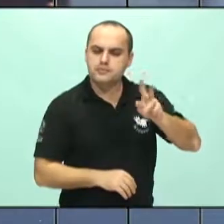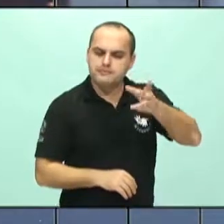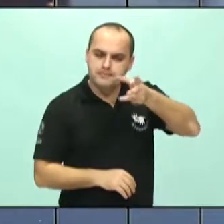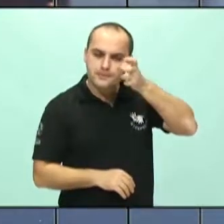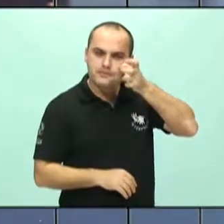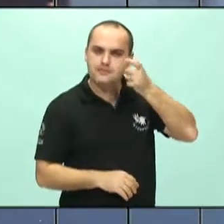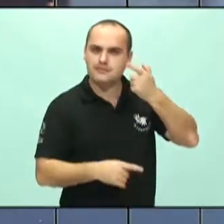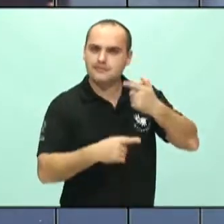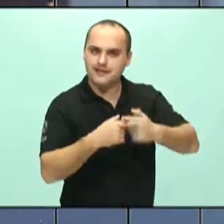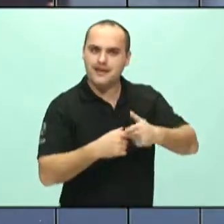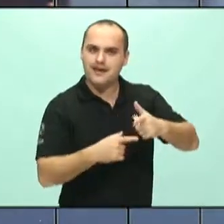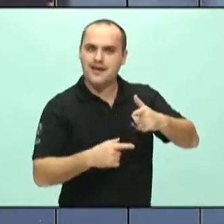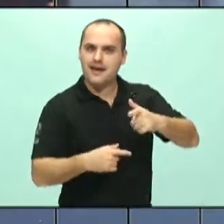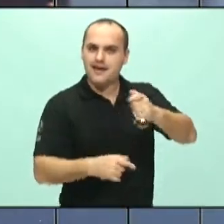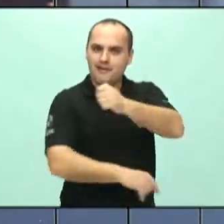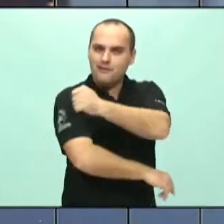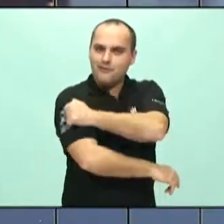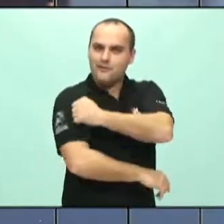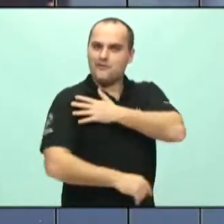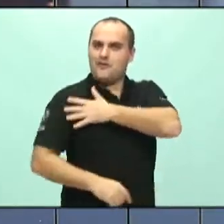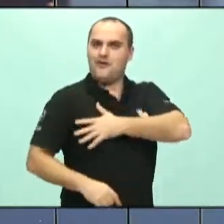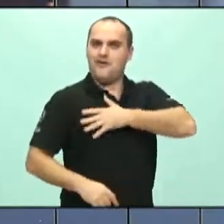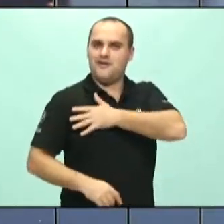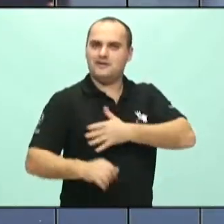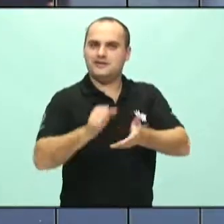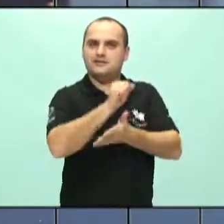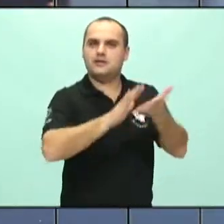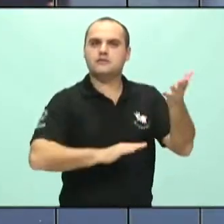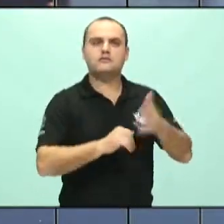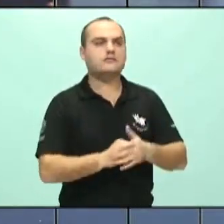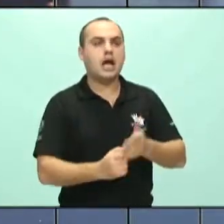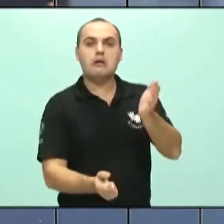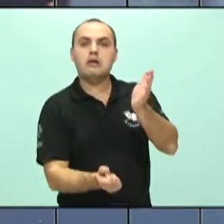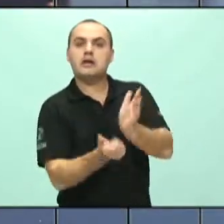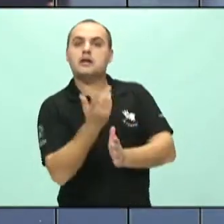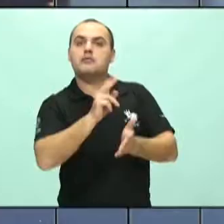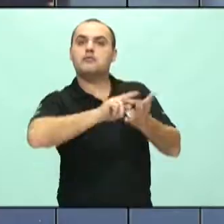estão gostando da atividade, isso aí se torna uma forma de poesia, uma forma